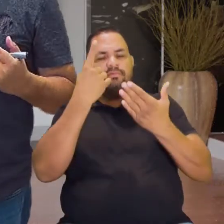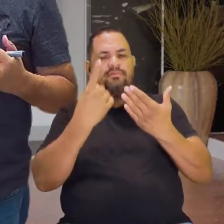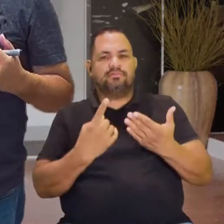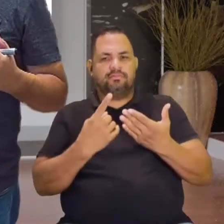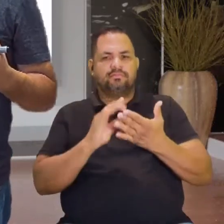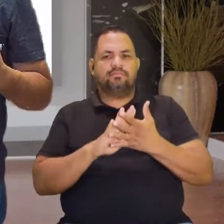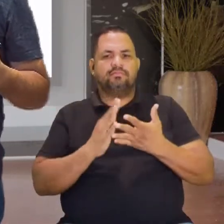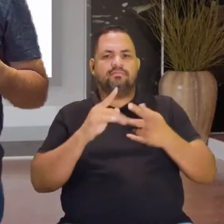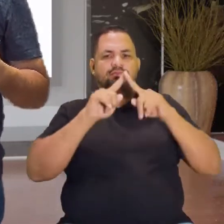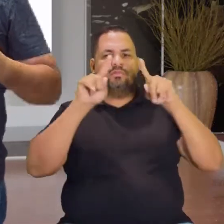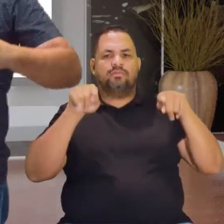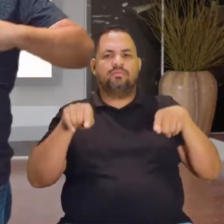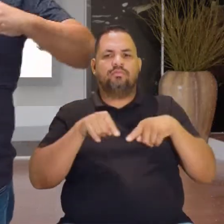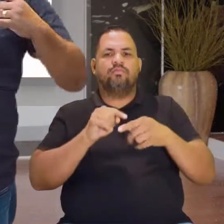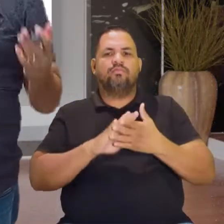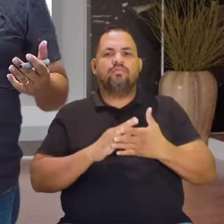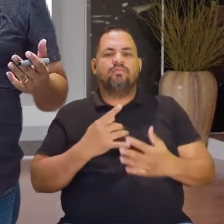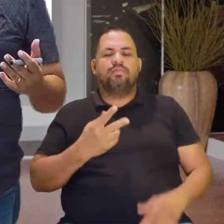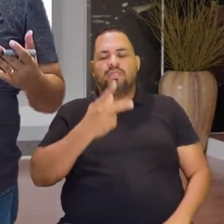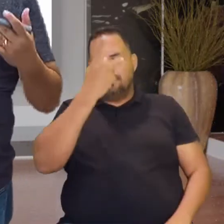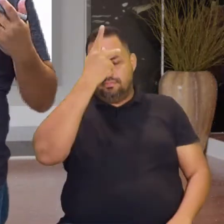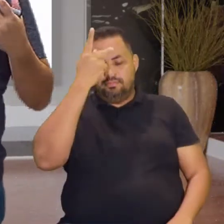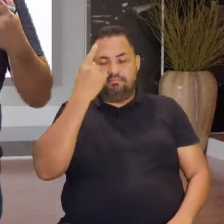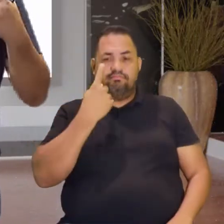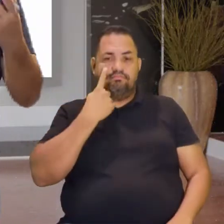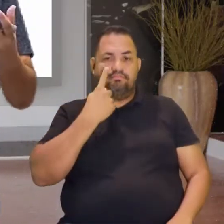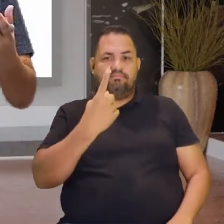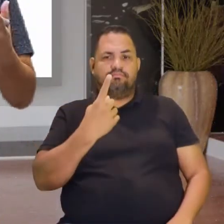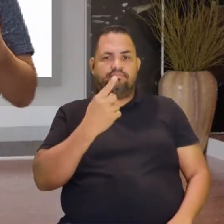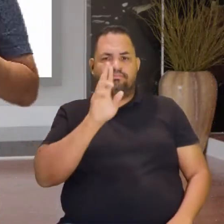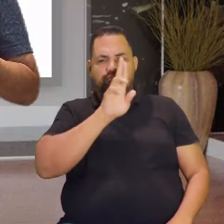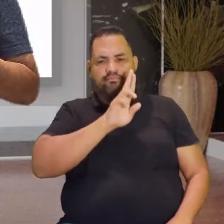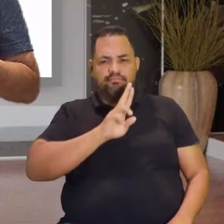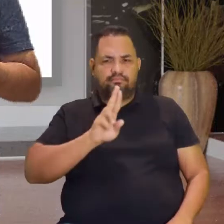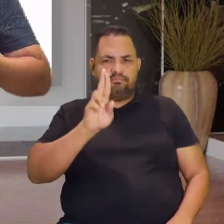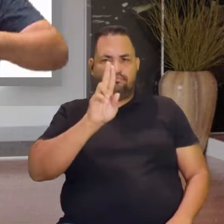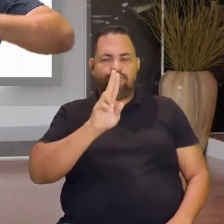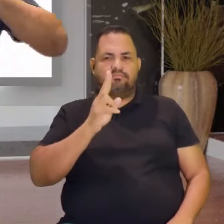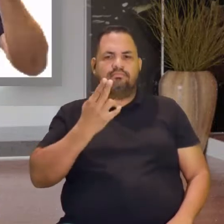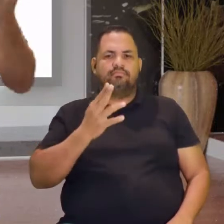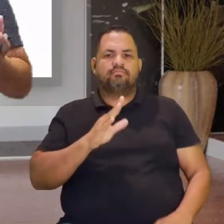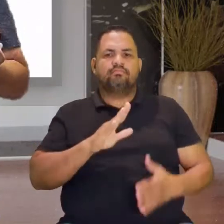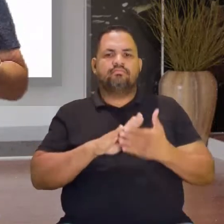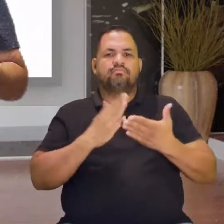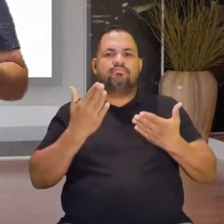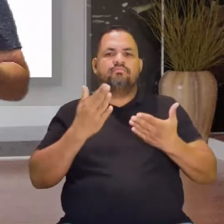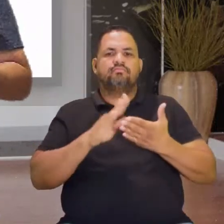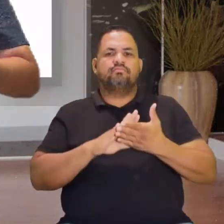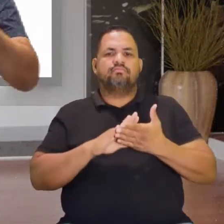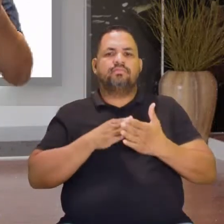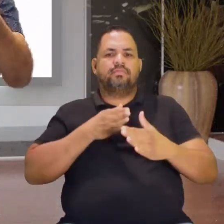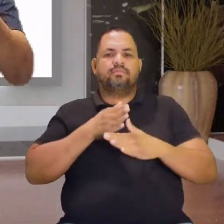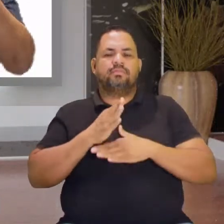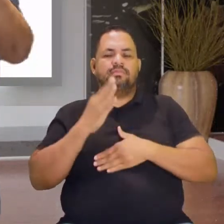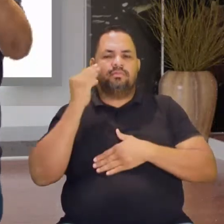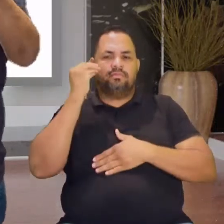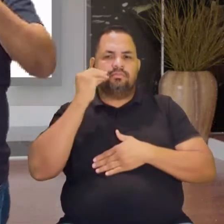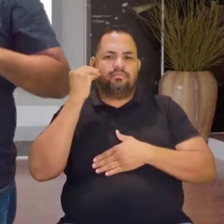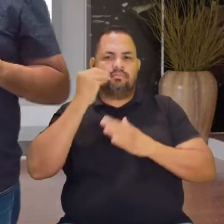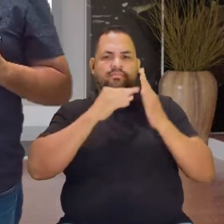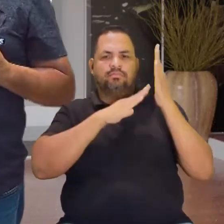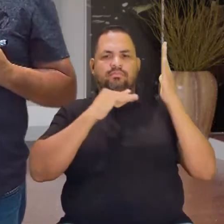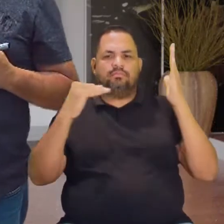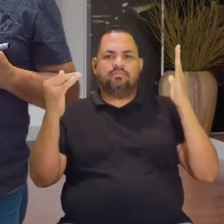dizer, o observador, aquele que consome a obra de arte, é quem passa pela experiência estética